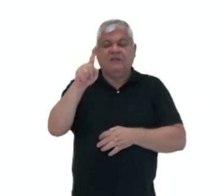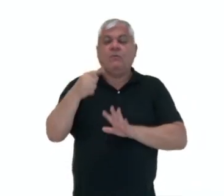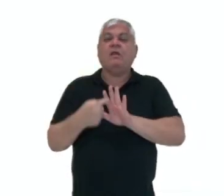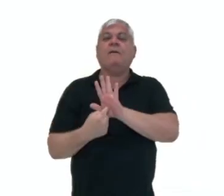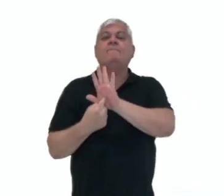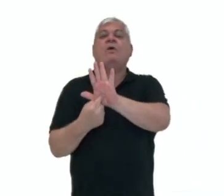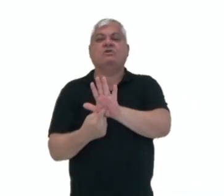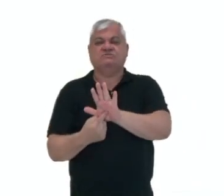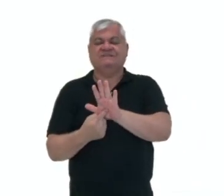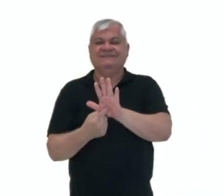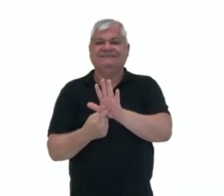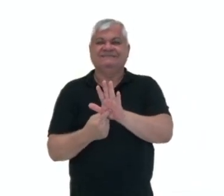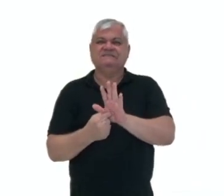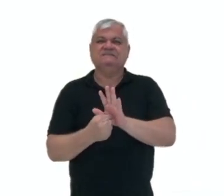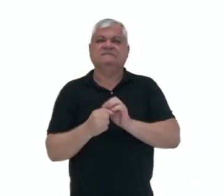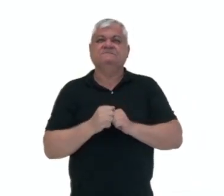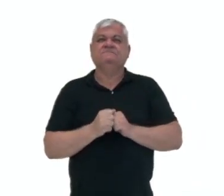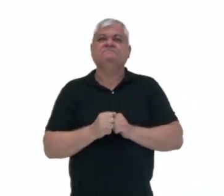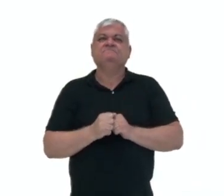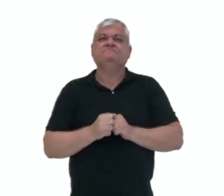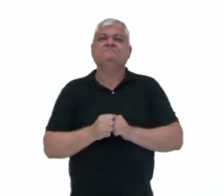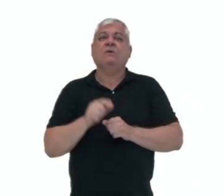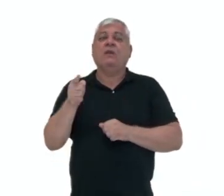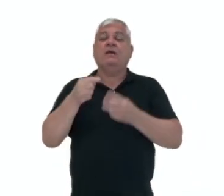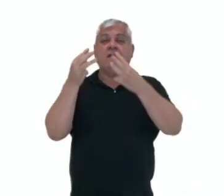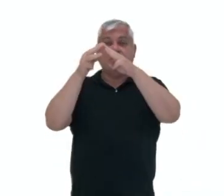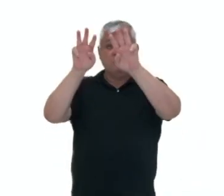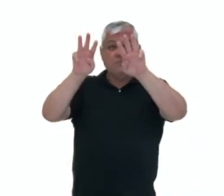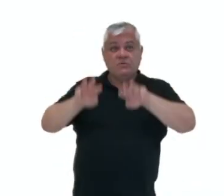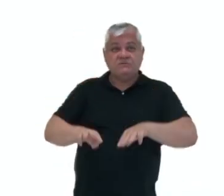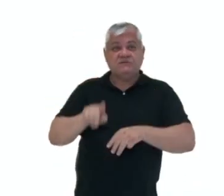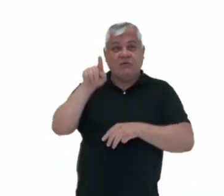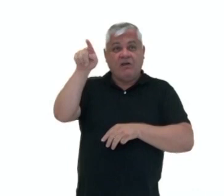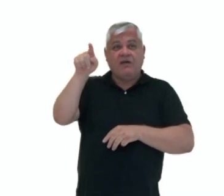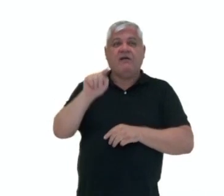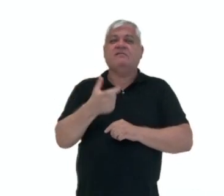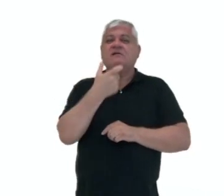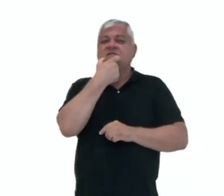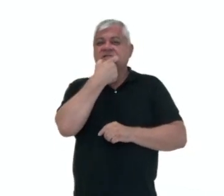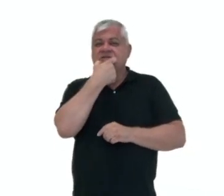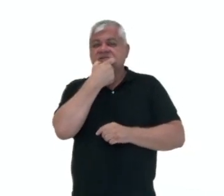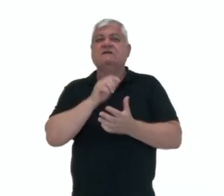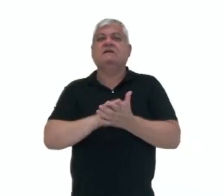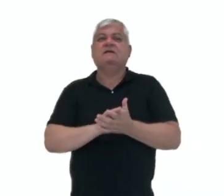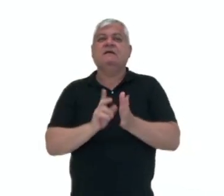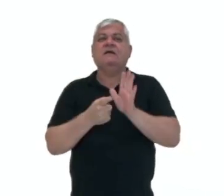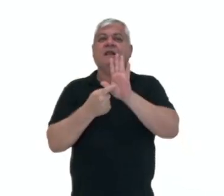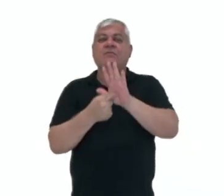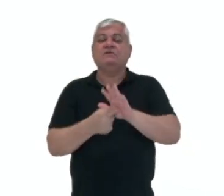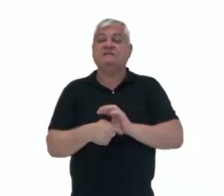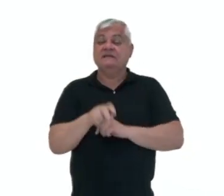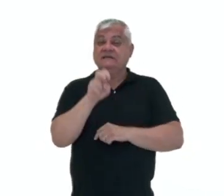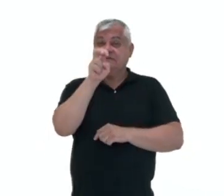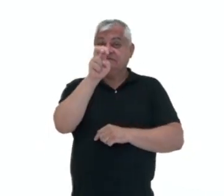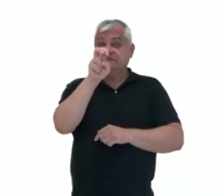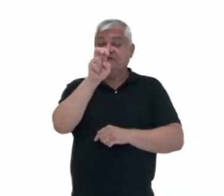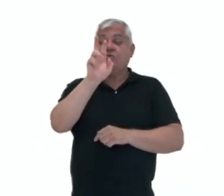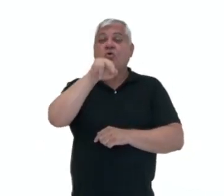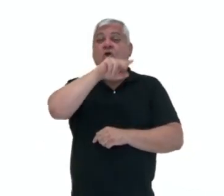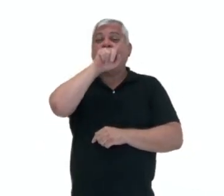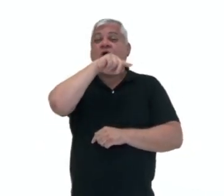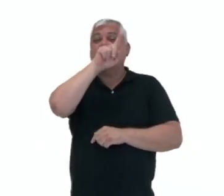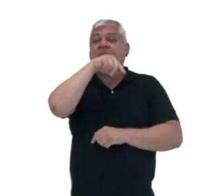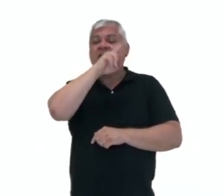isso. Oxford Museu de Arte Moderna, Inglaterra, separado do público por blocos de gelo. Ela tem 5 cobras